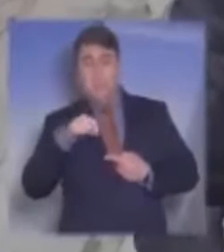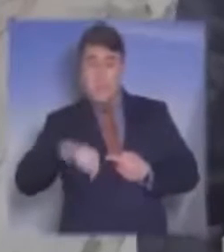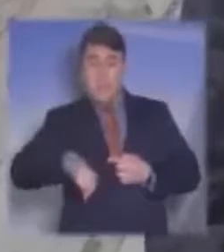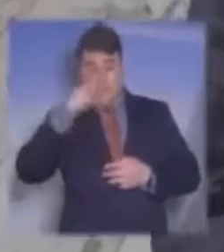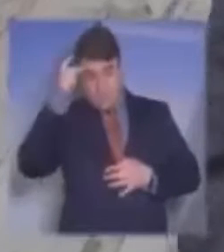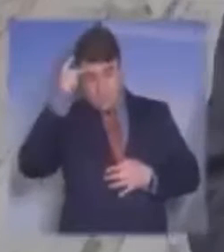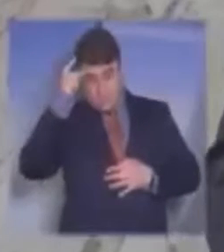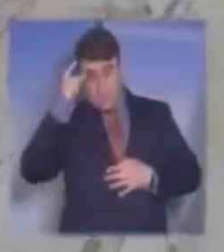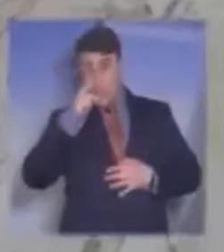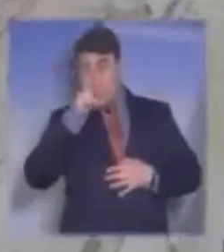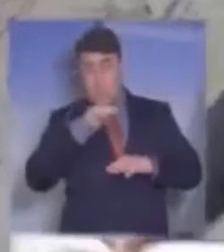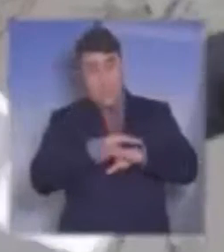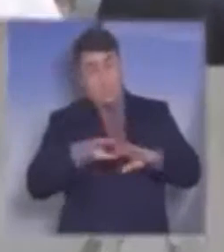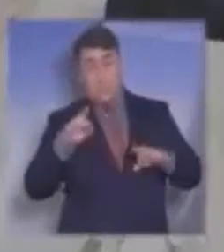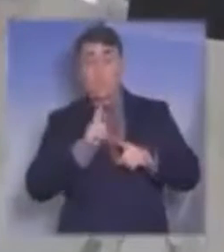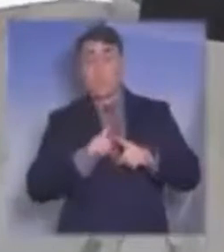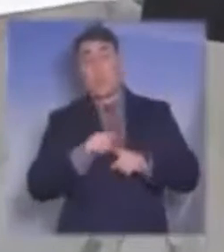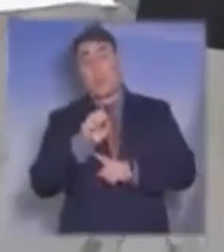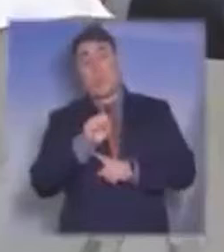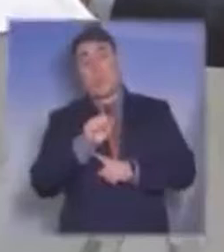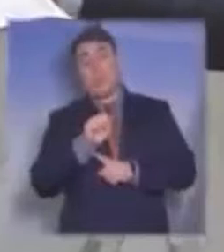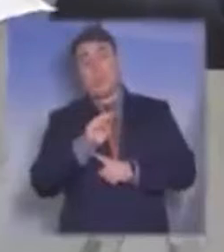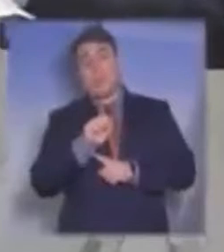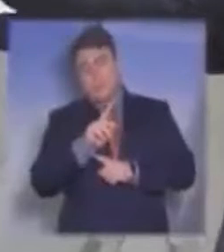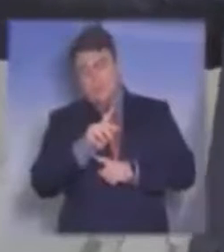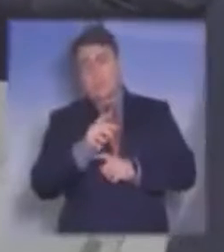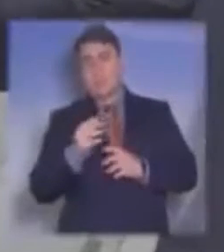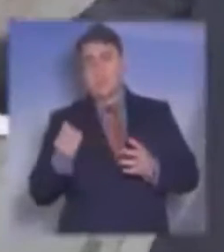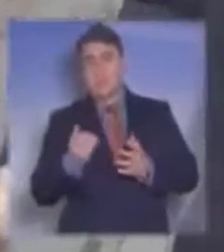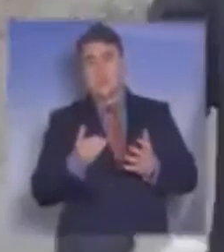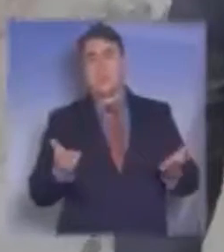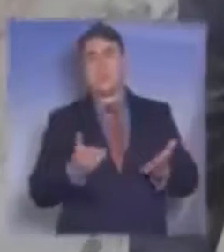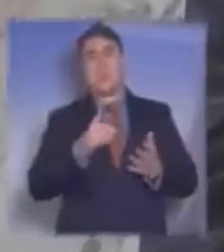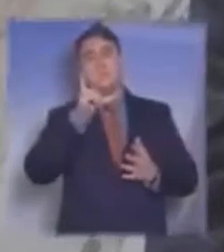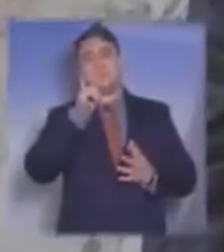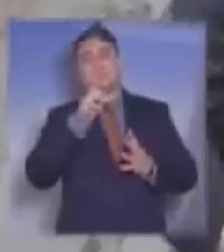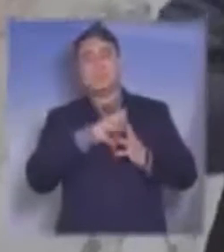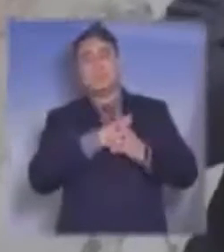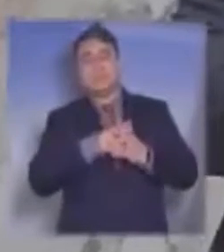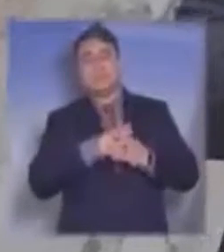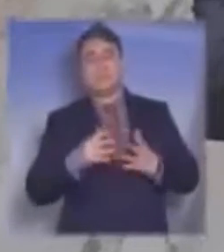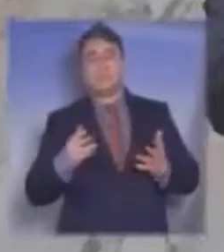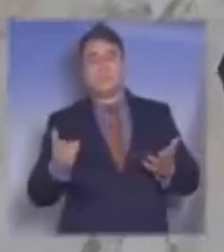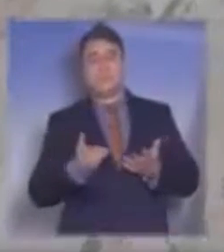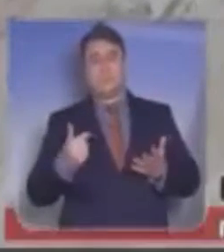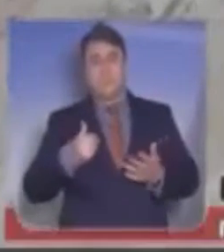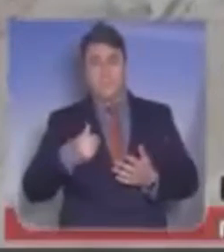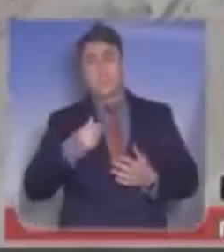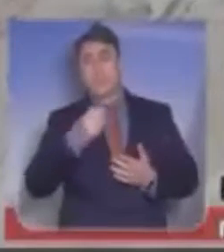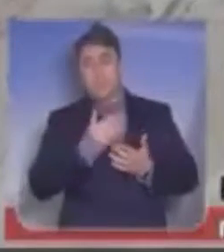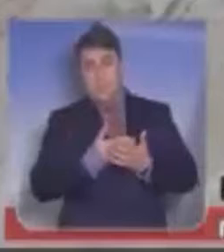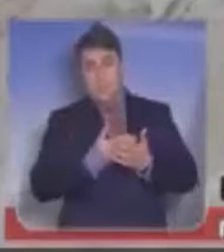em são paulo nós ficamos sem água porque a sabesp agora é e united existentes e ong dó olha como é que o estudo inglês eu